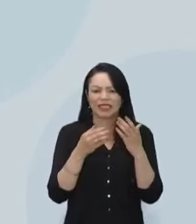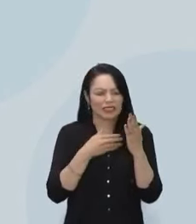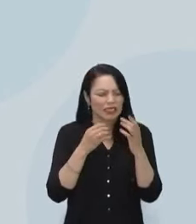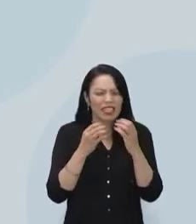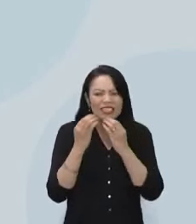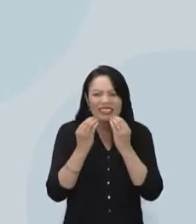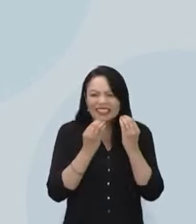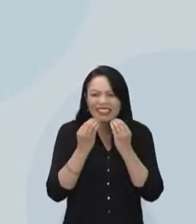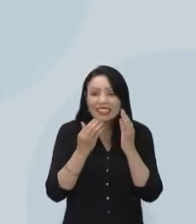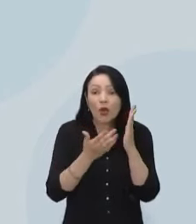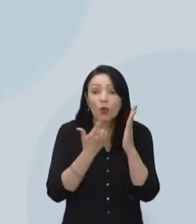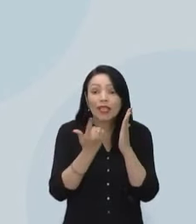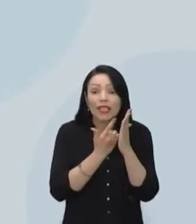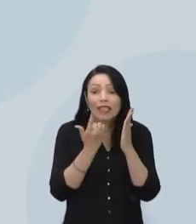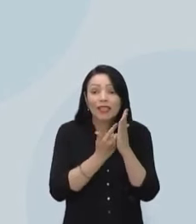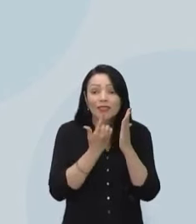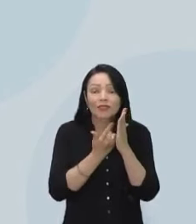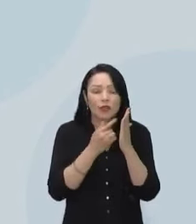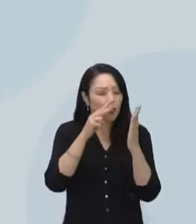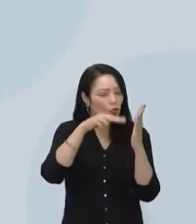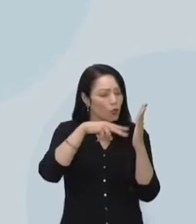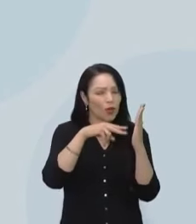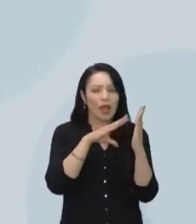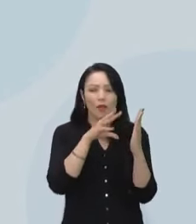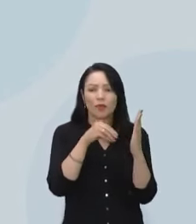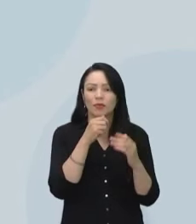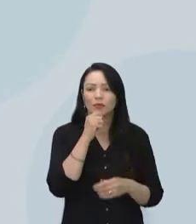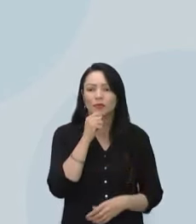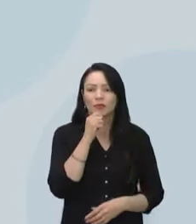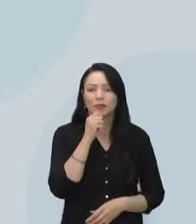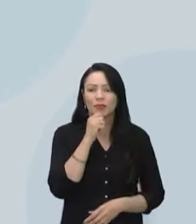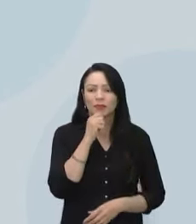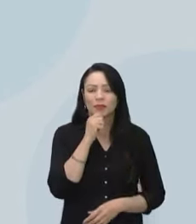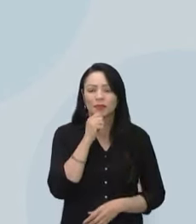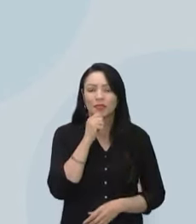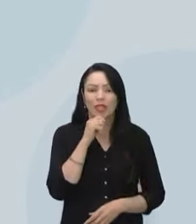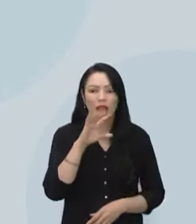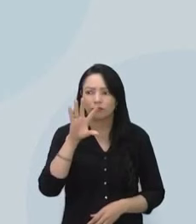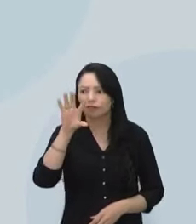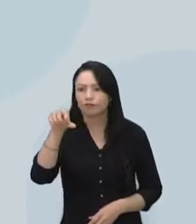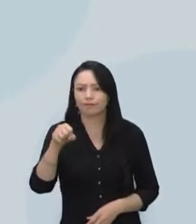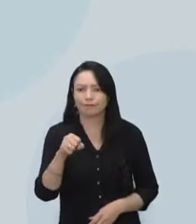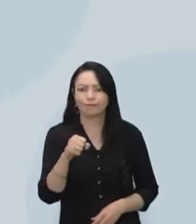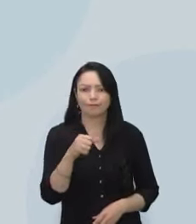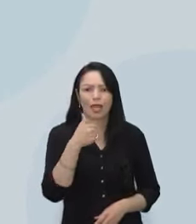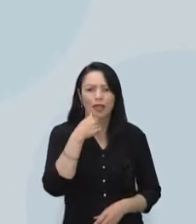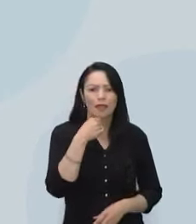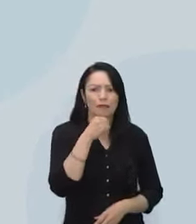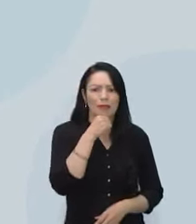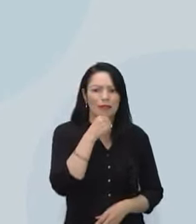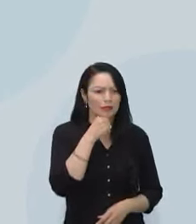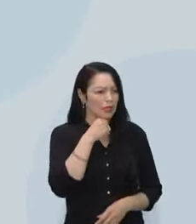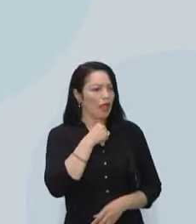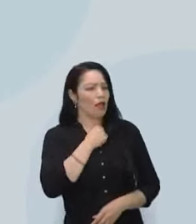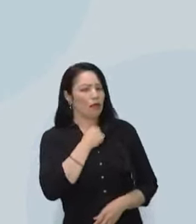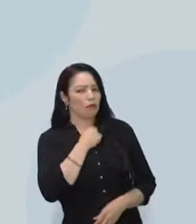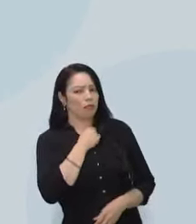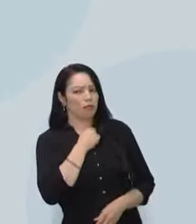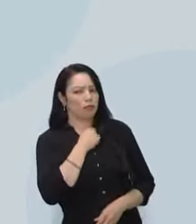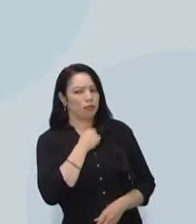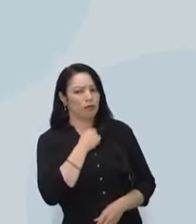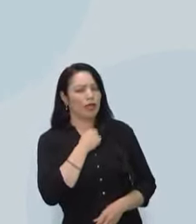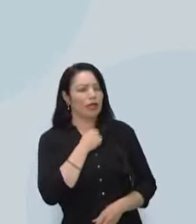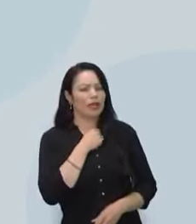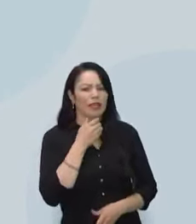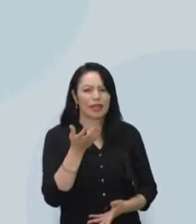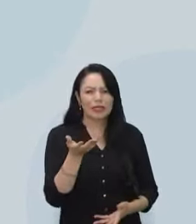de aventura que ele nem havia terminado de ler. Ele correu, tomou o livro das patinhas da sua mãe e respirou fundo.